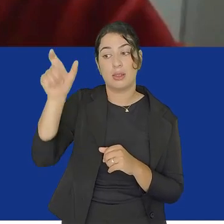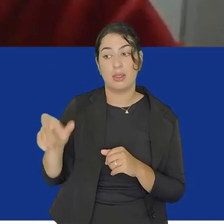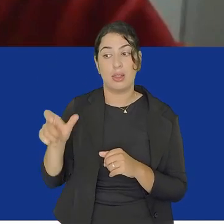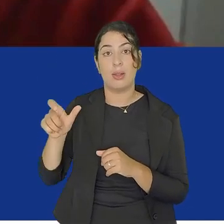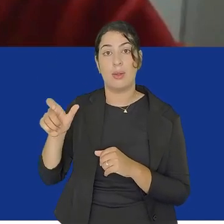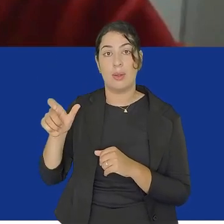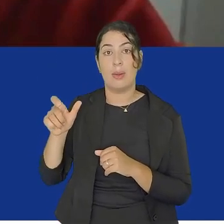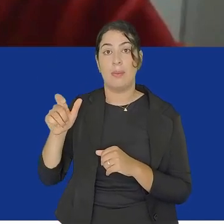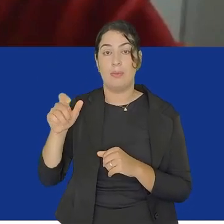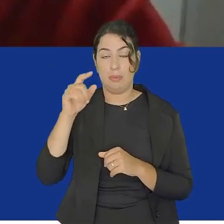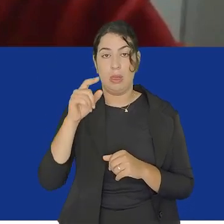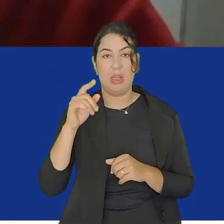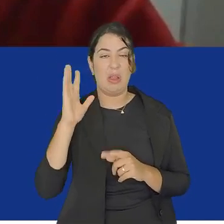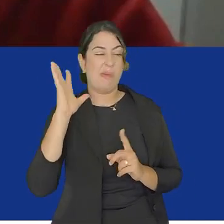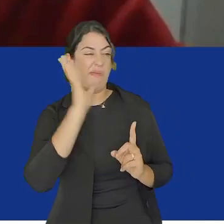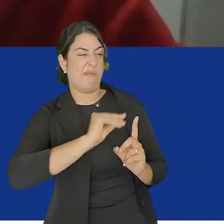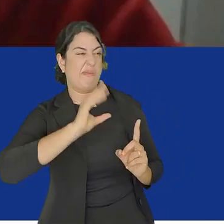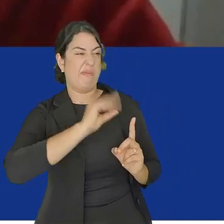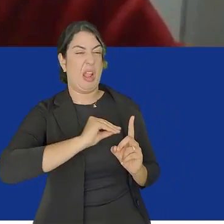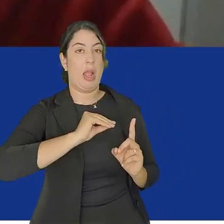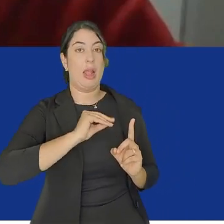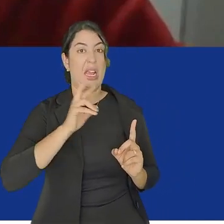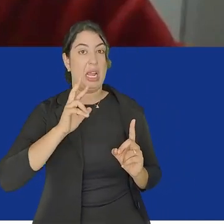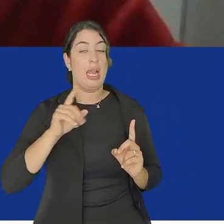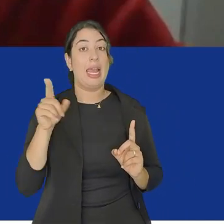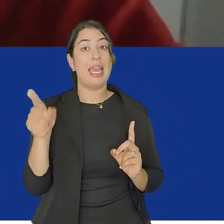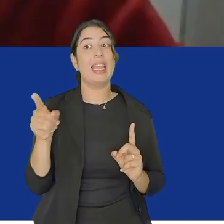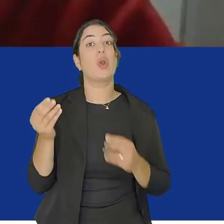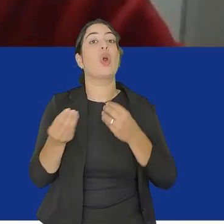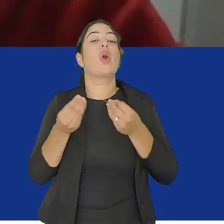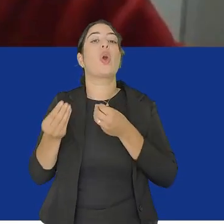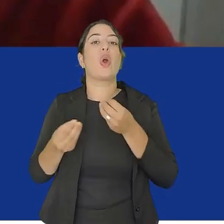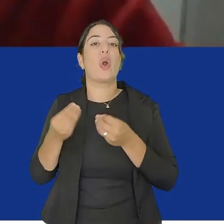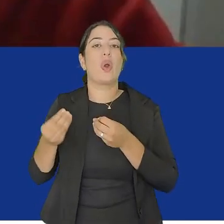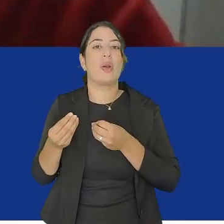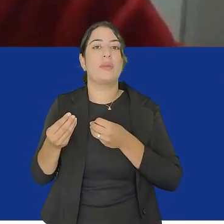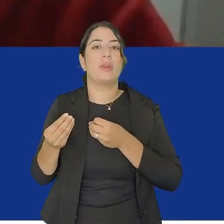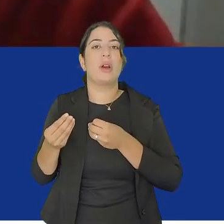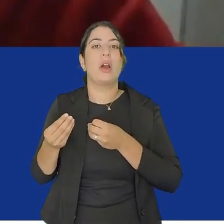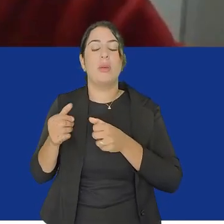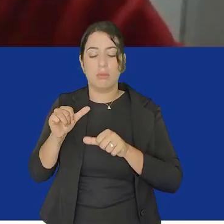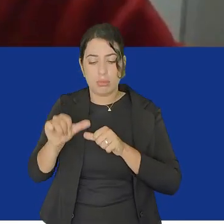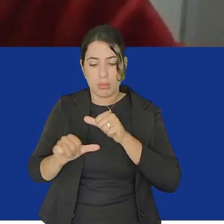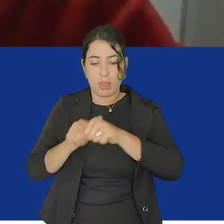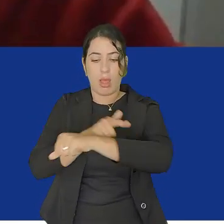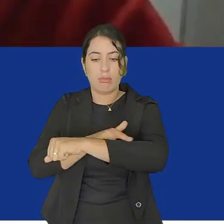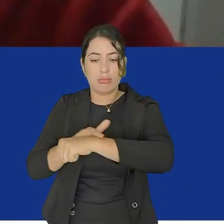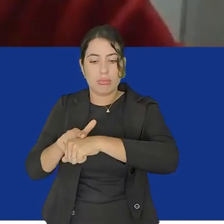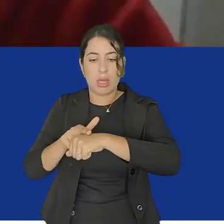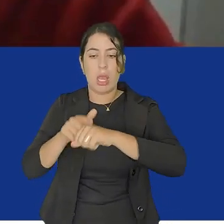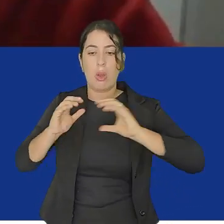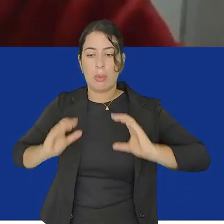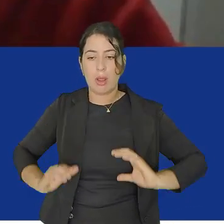de restaurar essa condição do seu comportamento, da sua postura, da sua relação com o outro. Não há uma cura